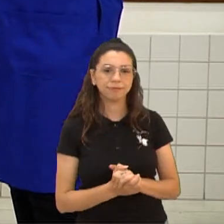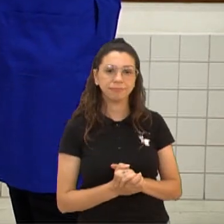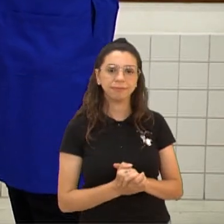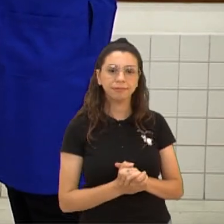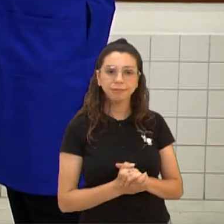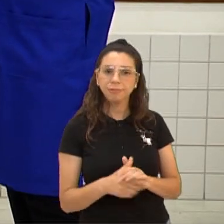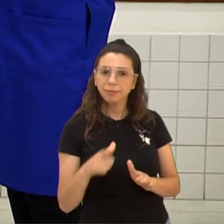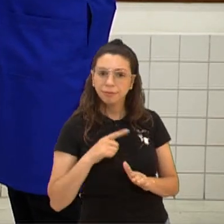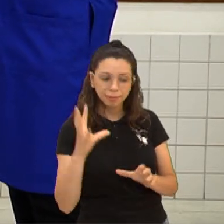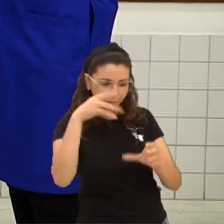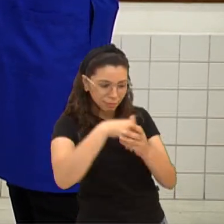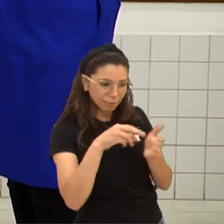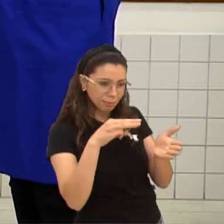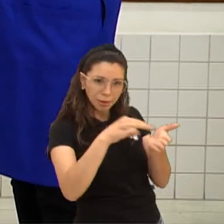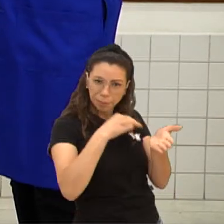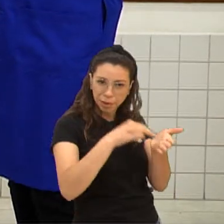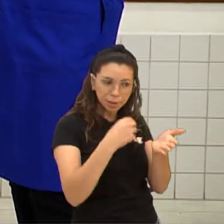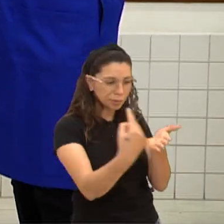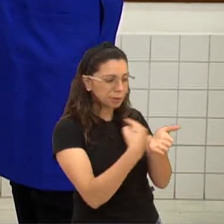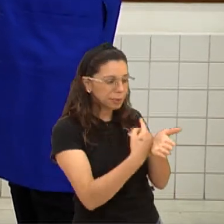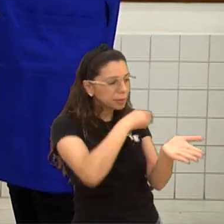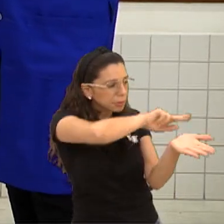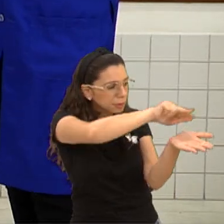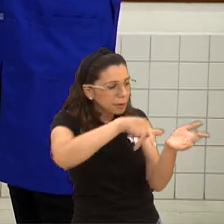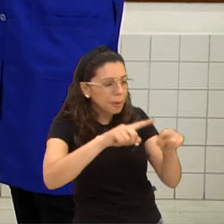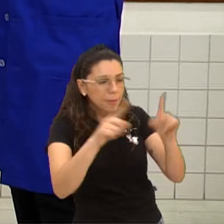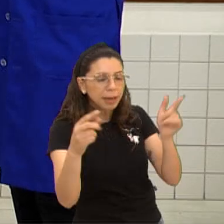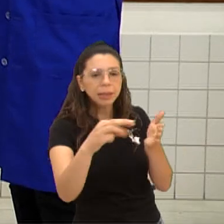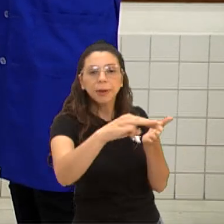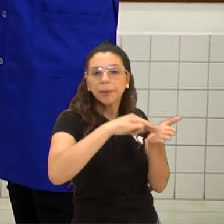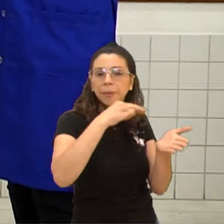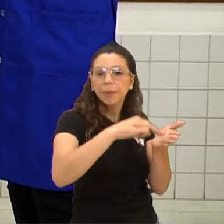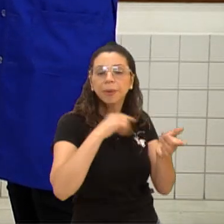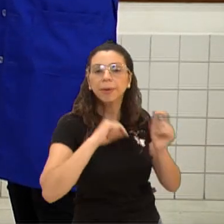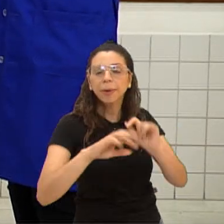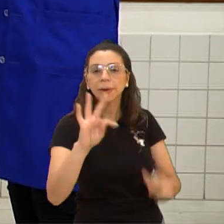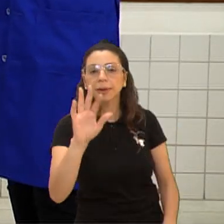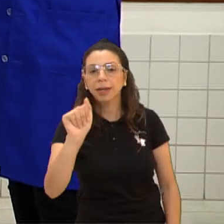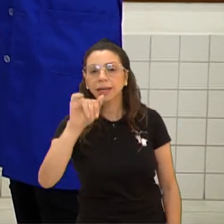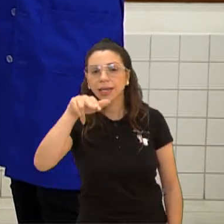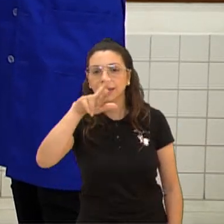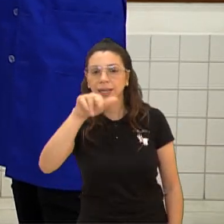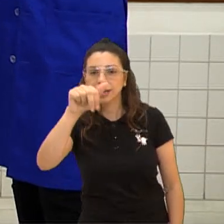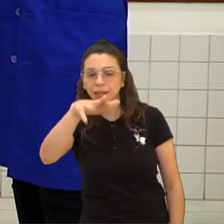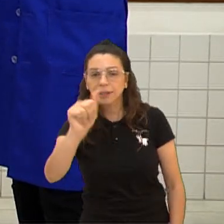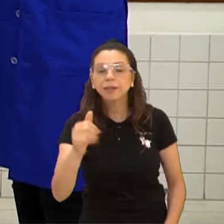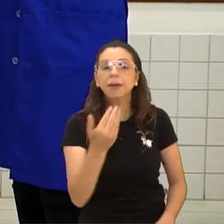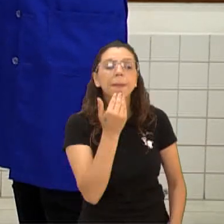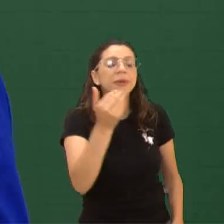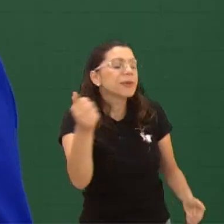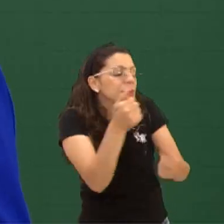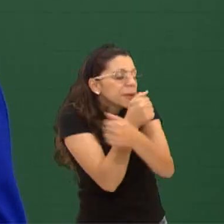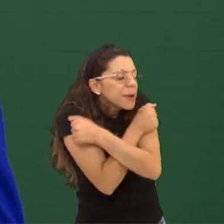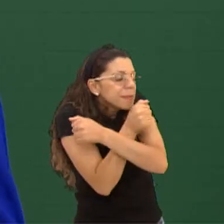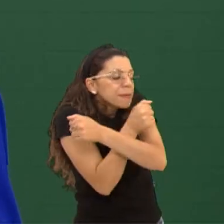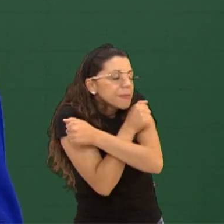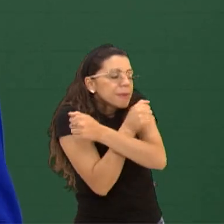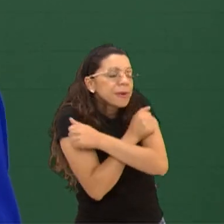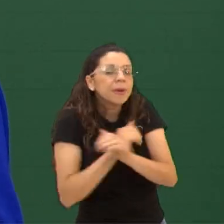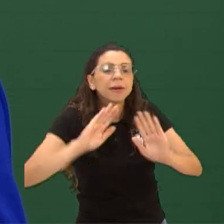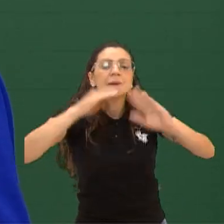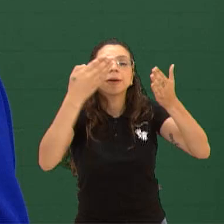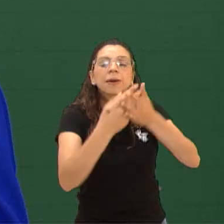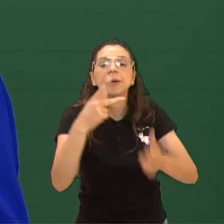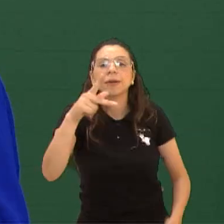seu chat. De perguntinhas, muitas, mas tem um recadinho muito legal da Tainara. Ela está pedindo um abraço muito legal, ela é do